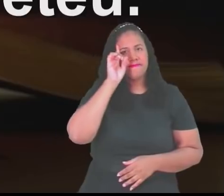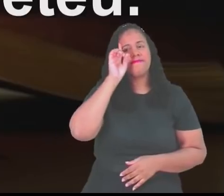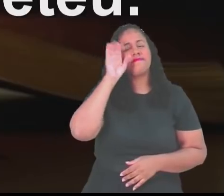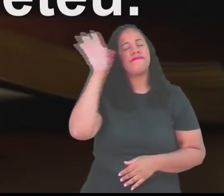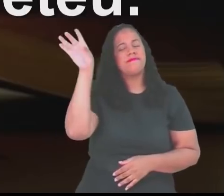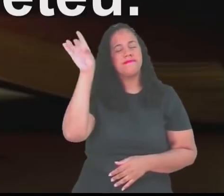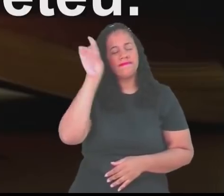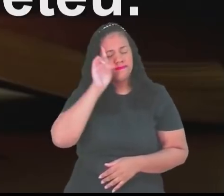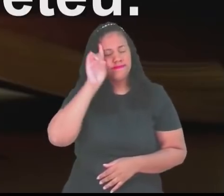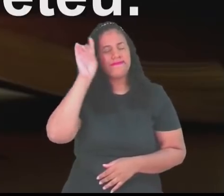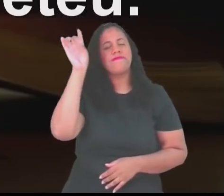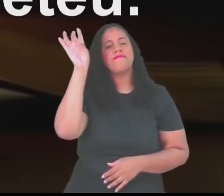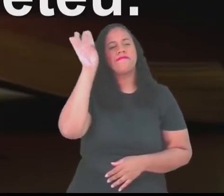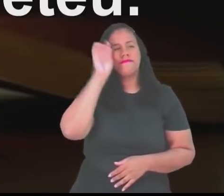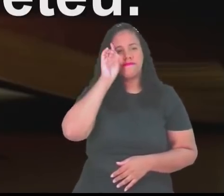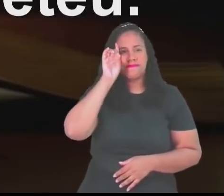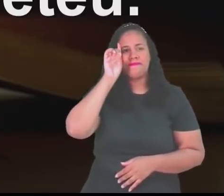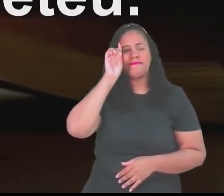Todo dia.